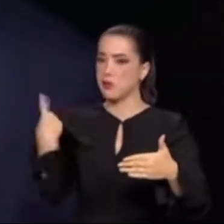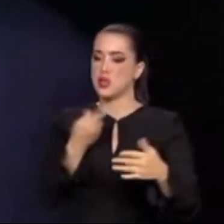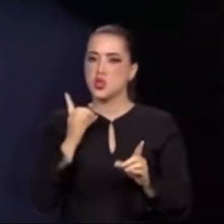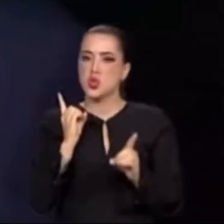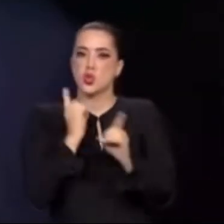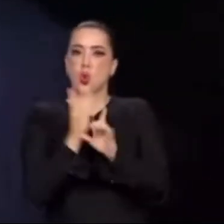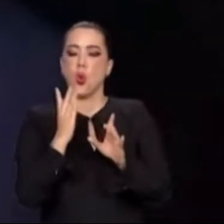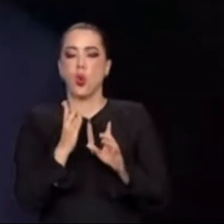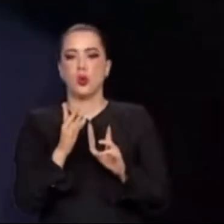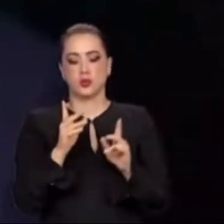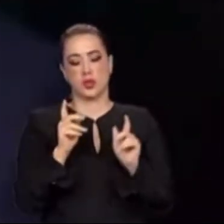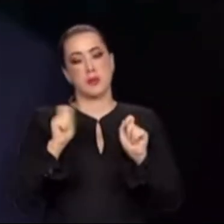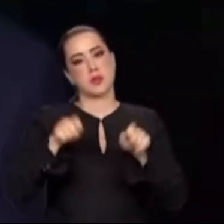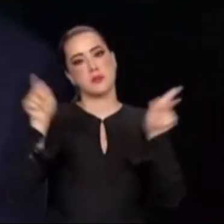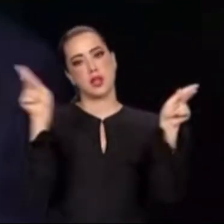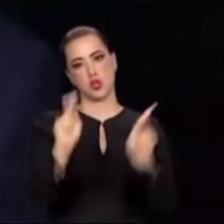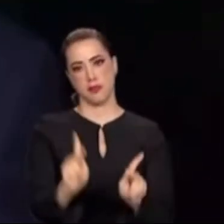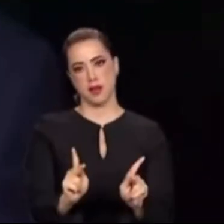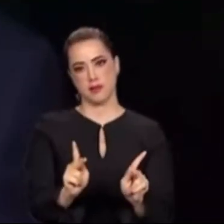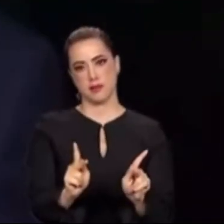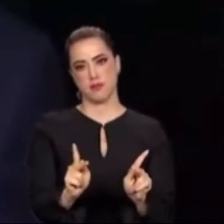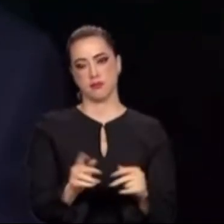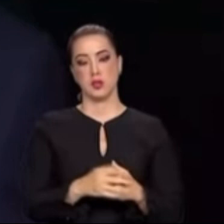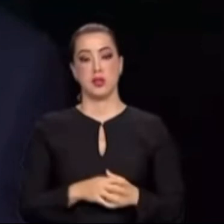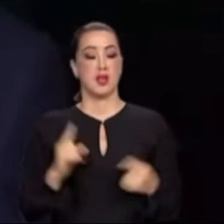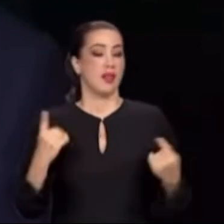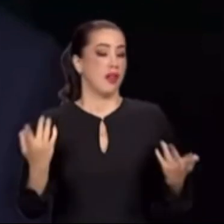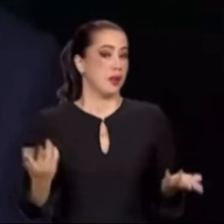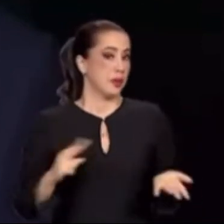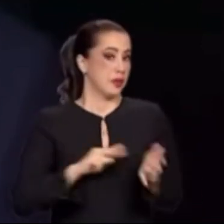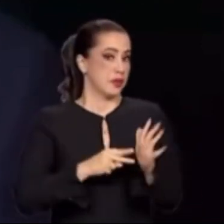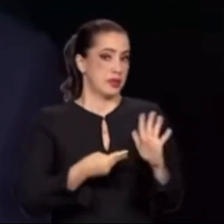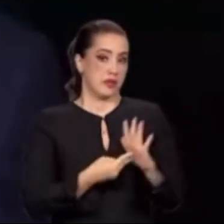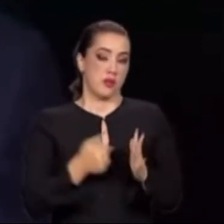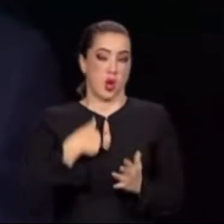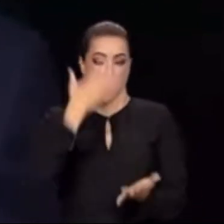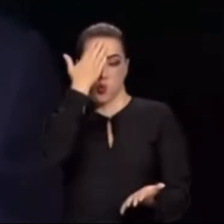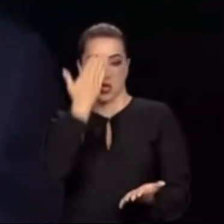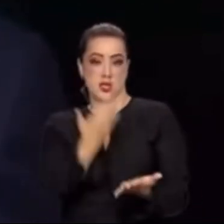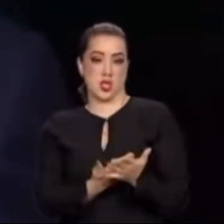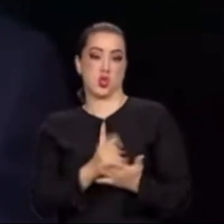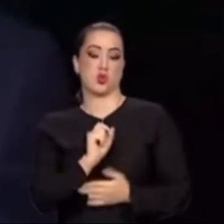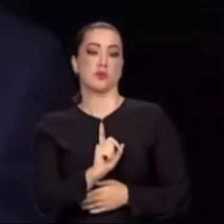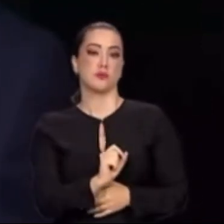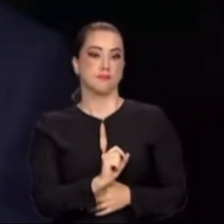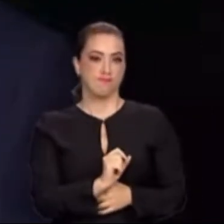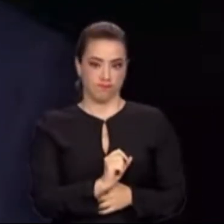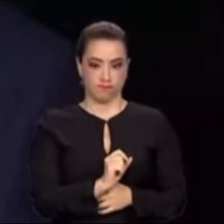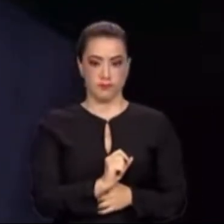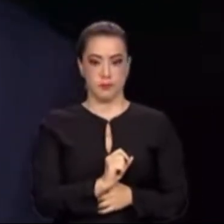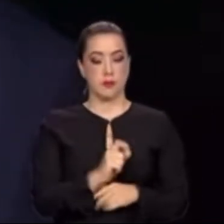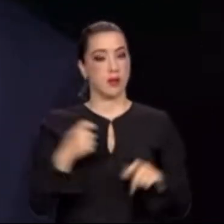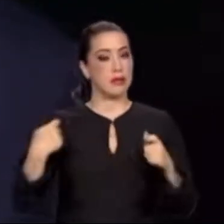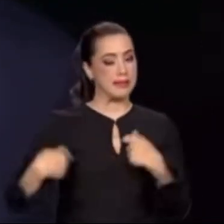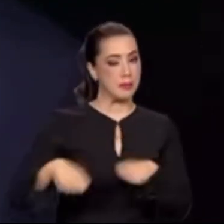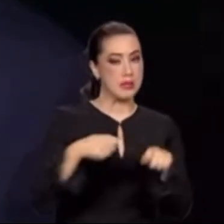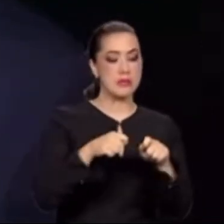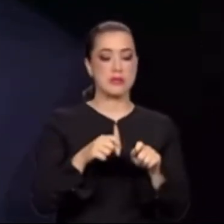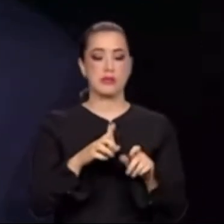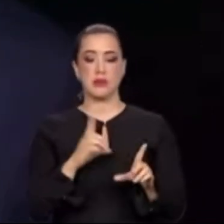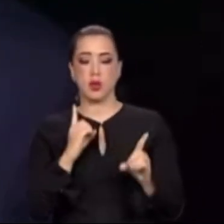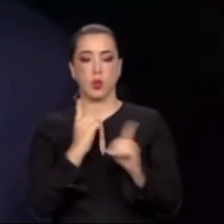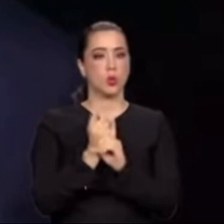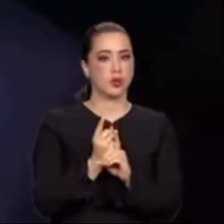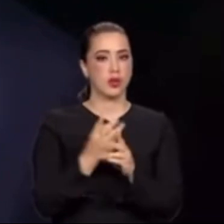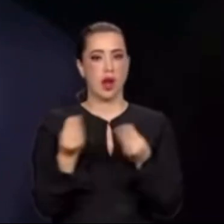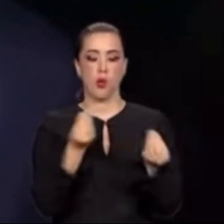possibilidade de fazer a paz. Ou seja, eu estou convencido que é preciso encontrar uma saída